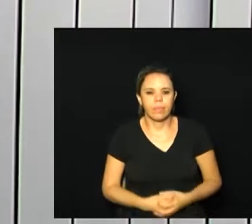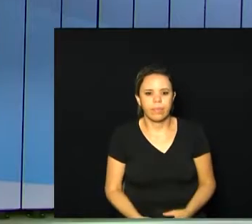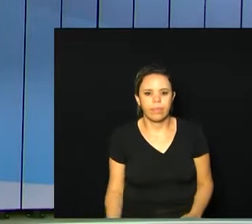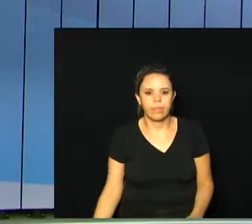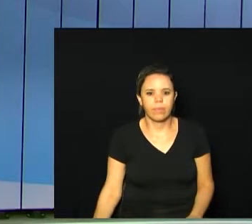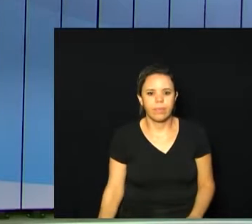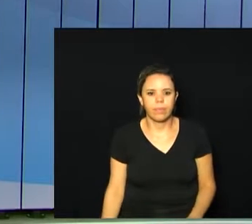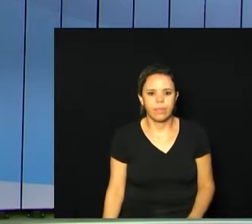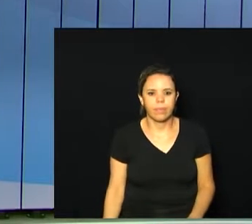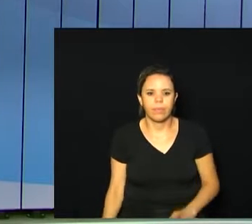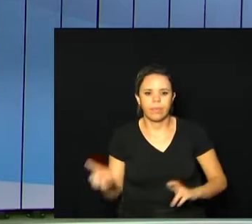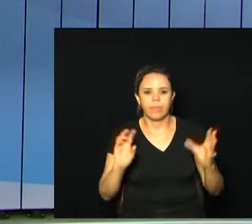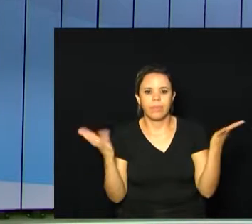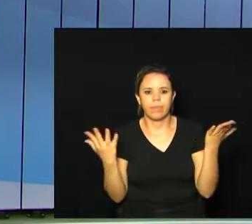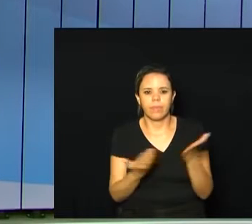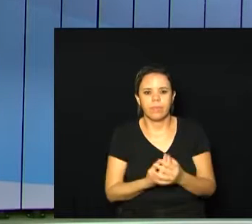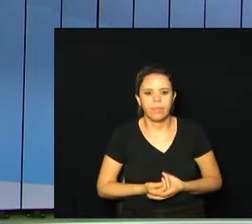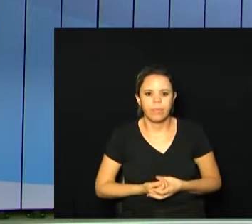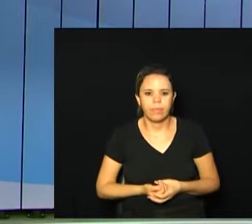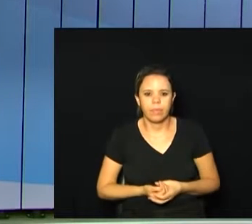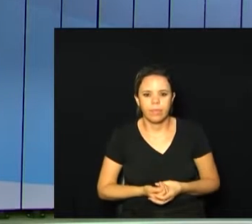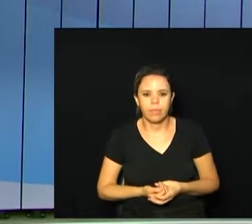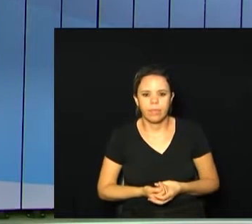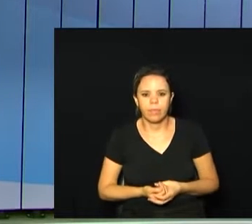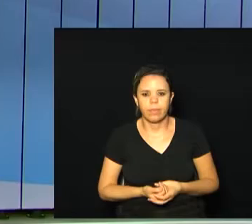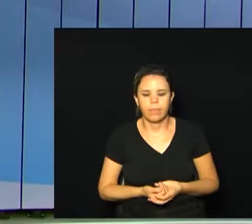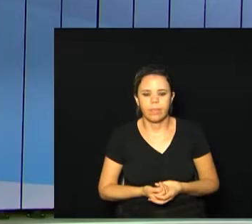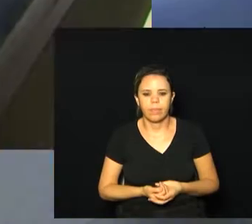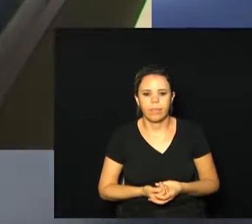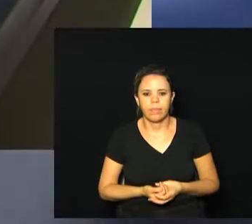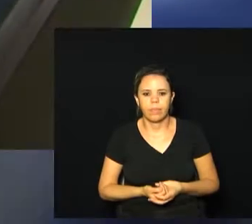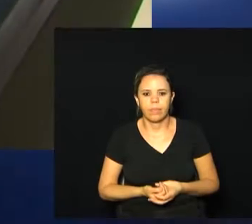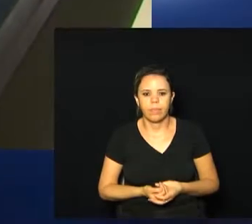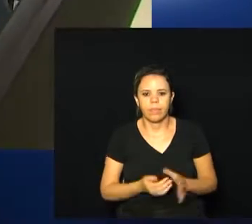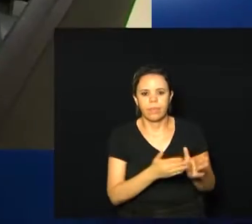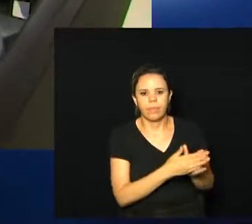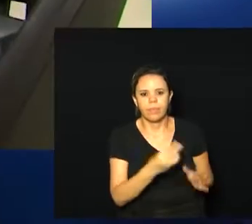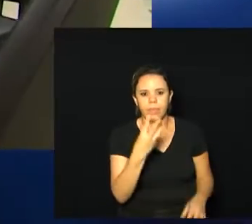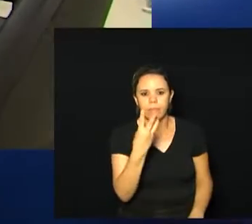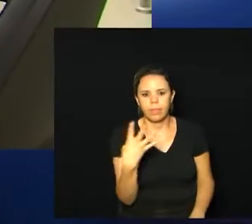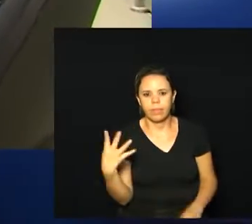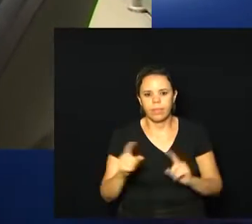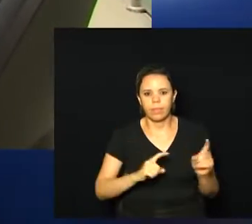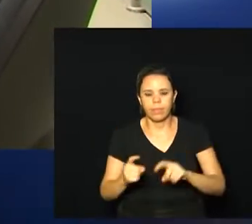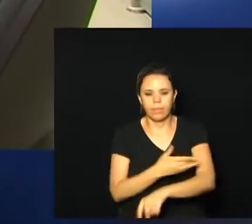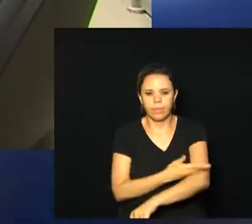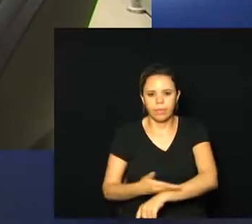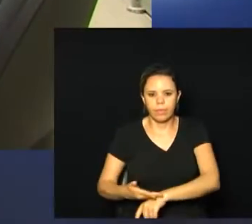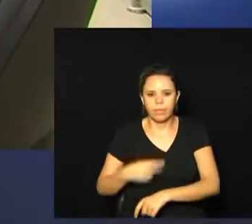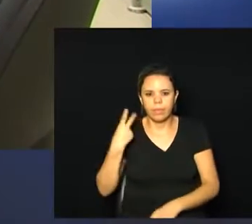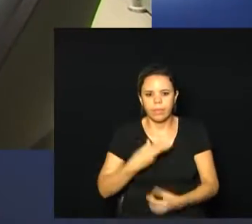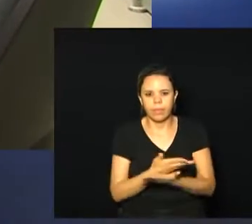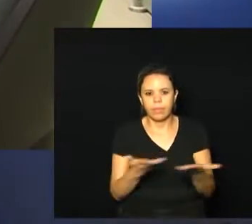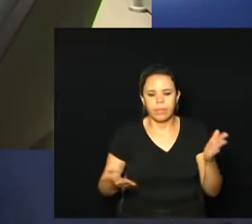vivo. Confira agora os destaques de hoje. Durante a 34ª reunião ordinária,